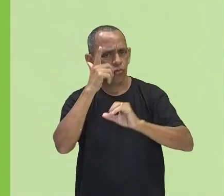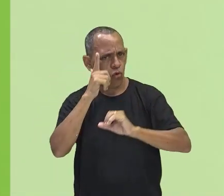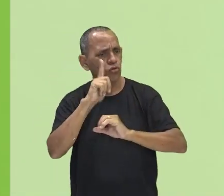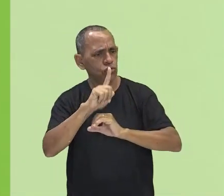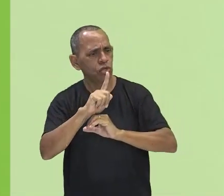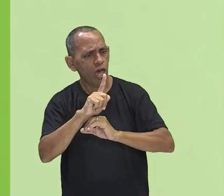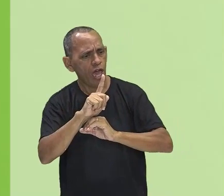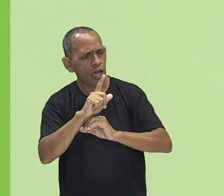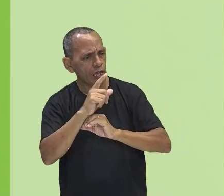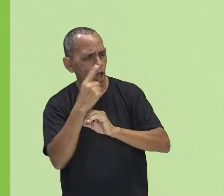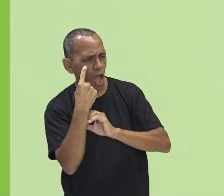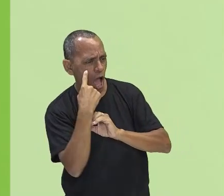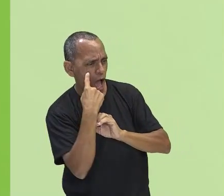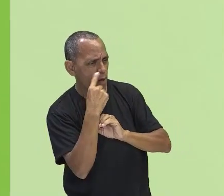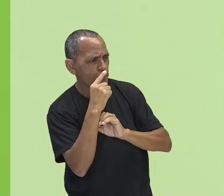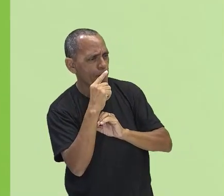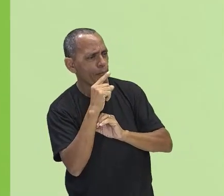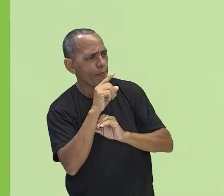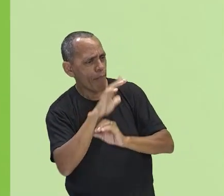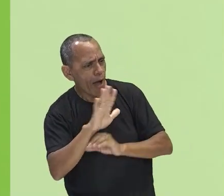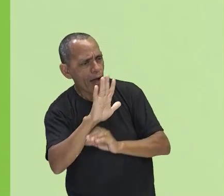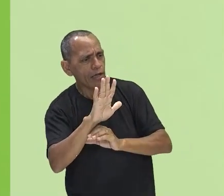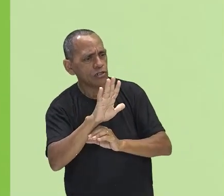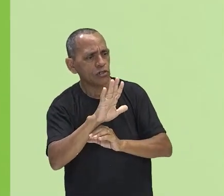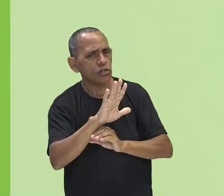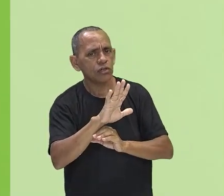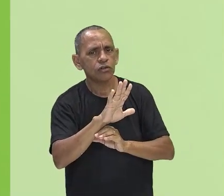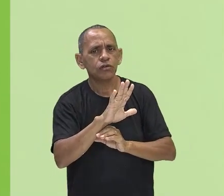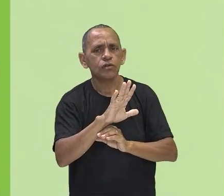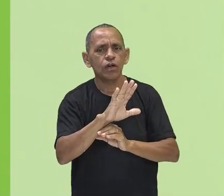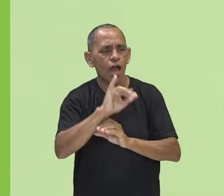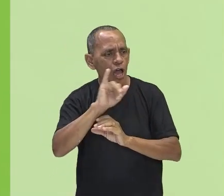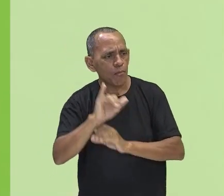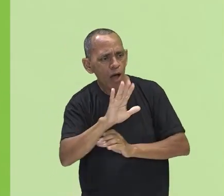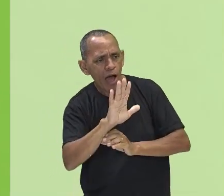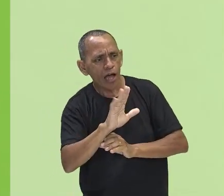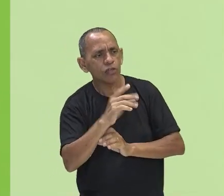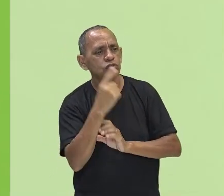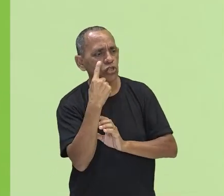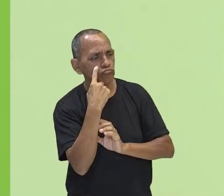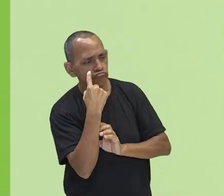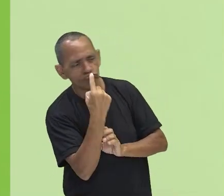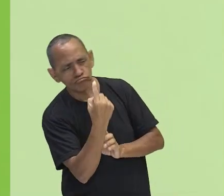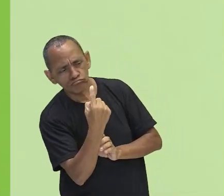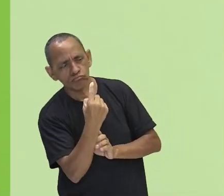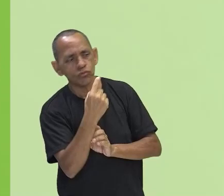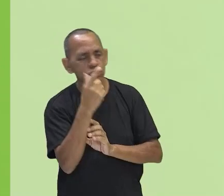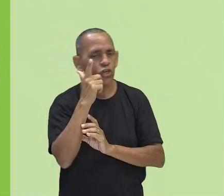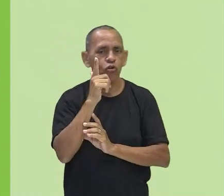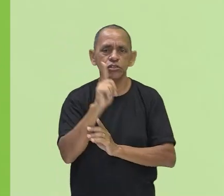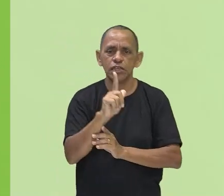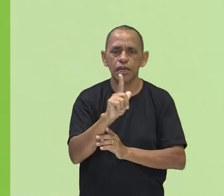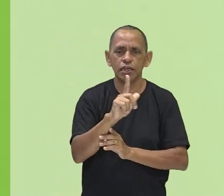daquela imagem. Só que essa imagem, ela não vai ter o mesmo tamanho do objeto, ela não vai